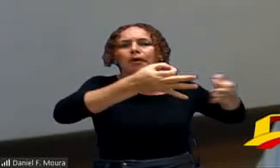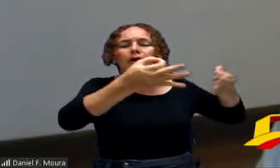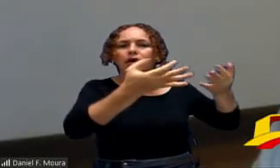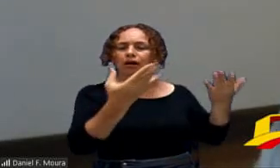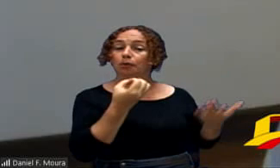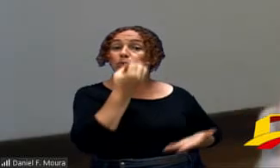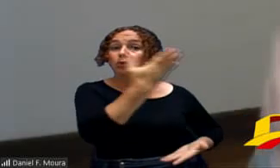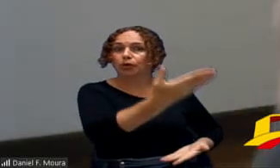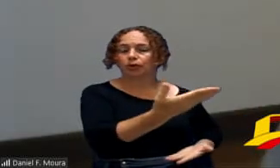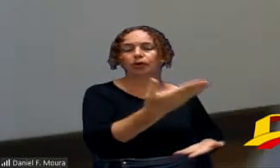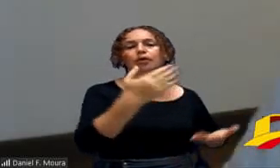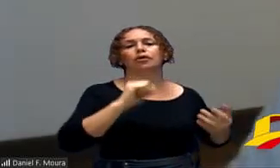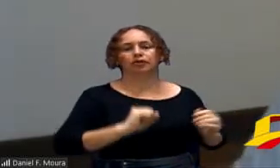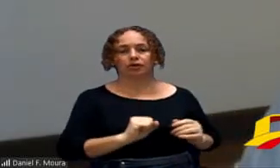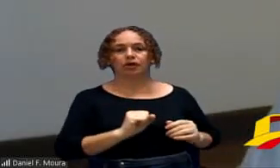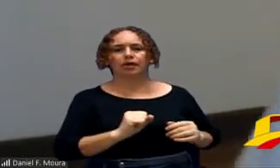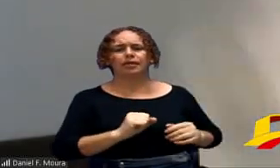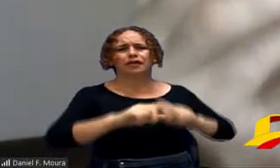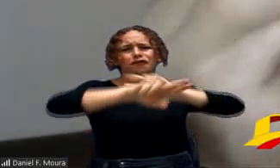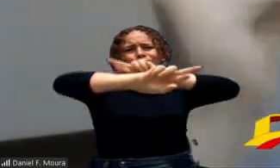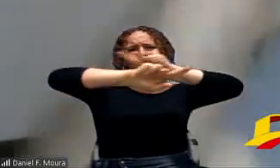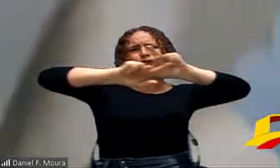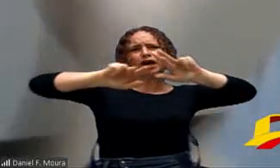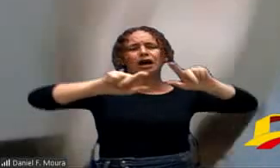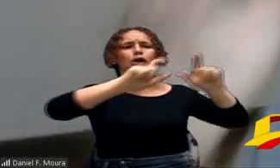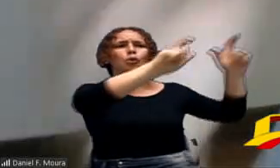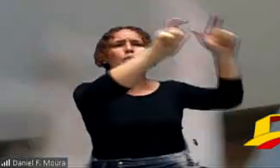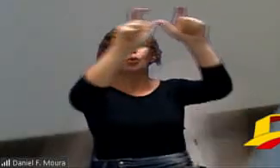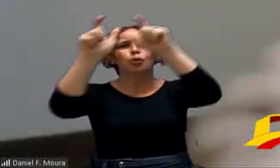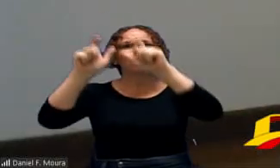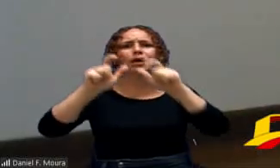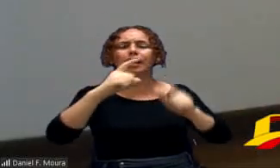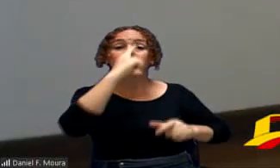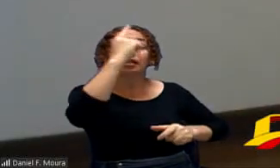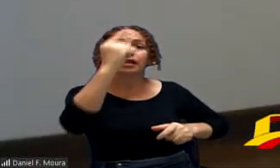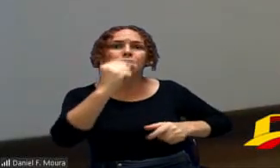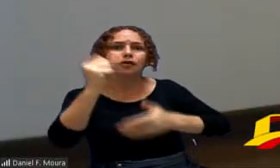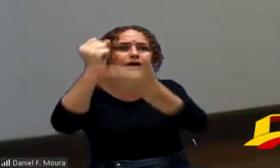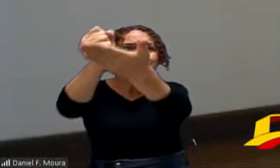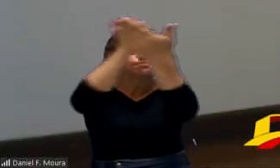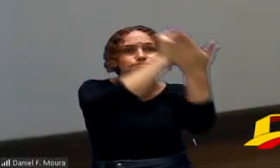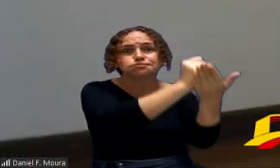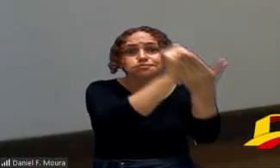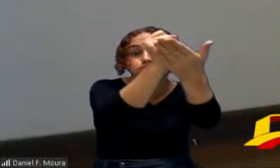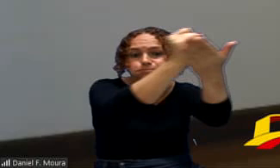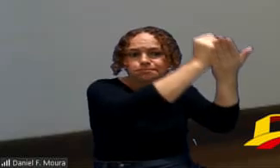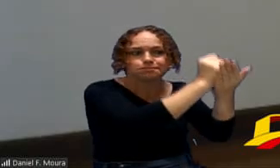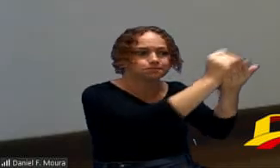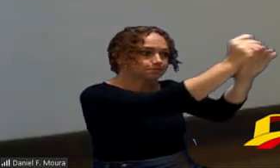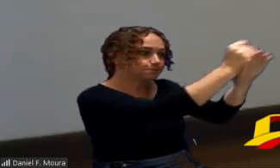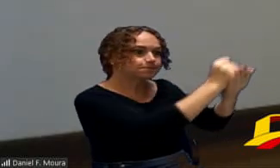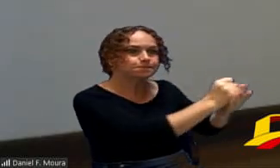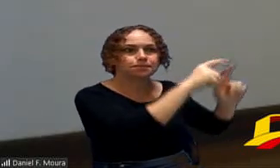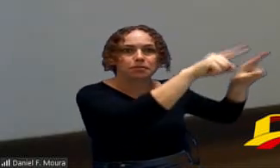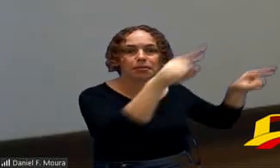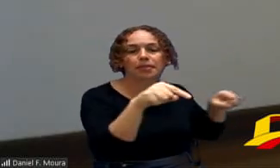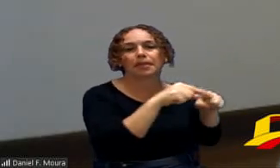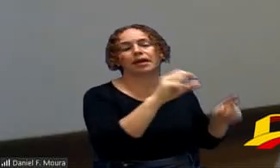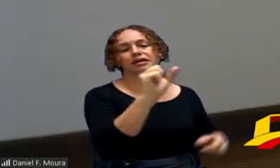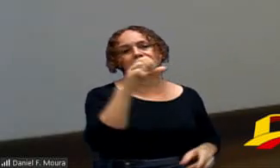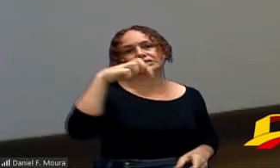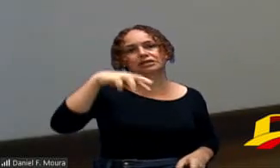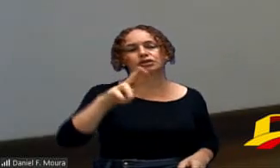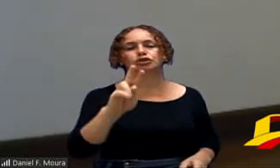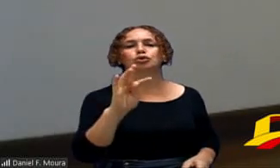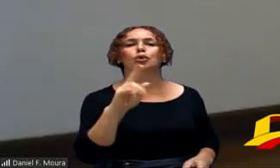Nepal fazendo transferência, tem uma série, a Joyce Poole, uma das maiores especialistas de elefantes do mundo, 40 anos, especializada em